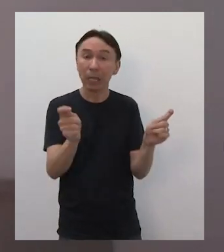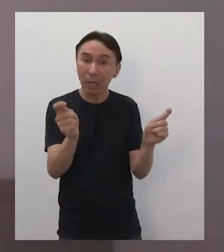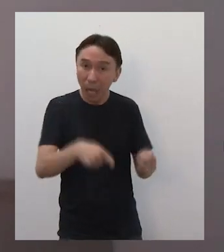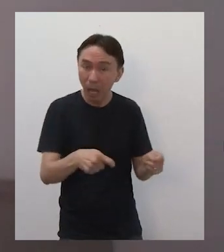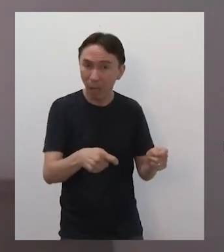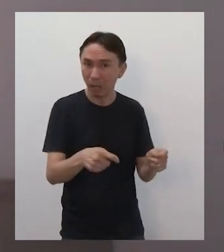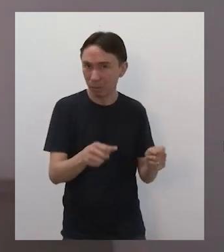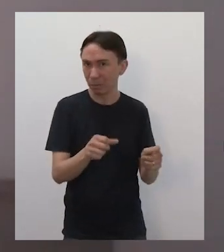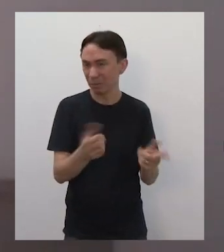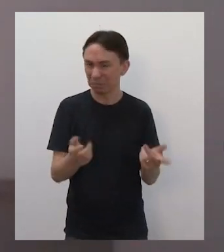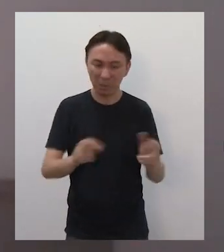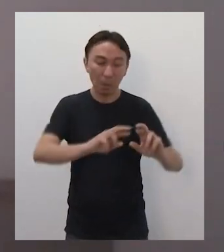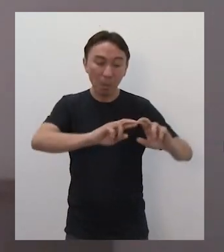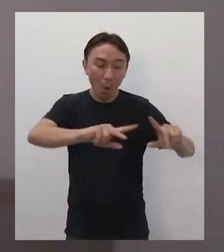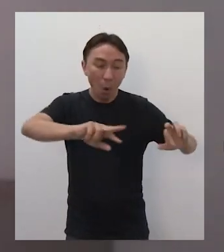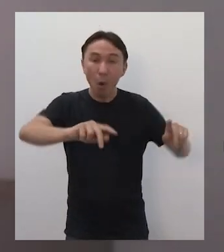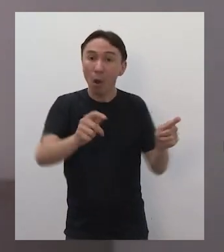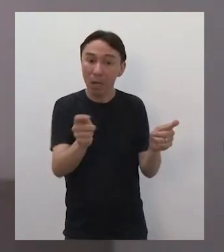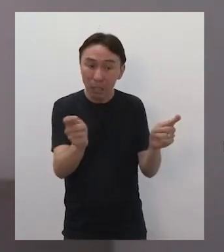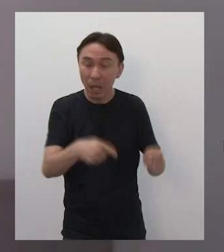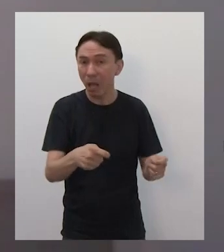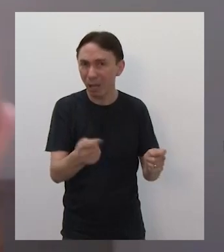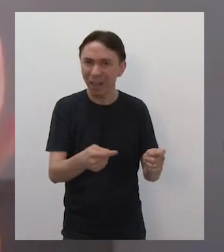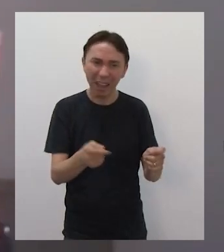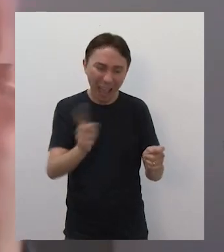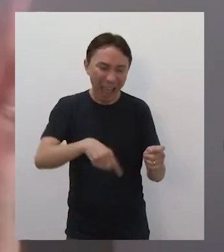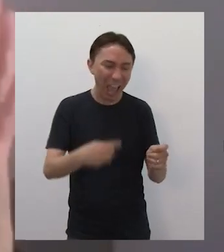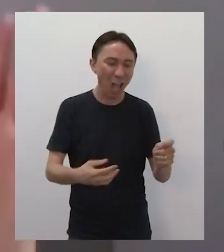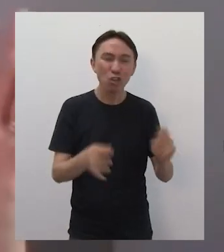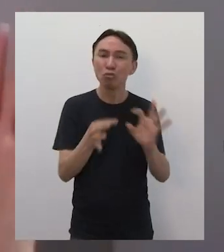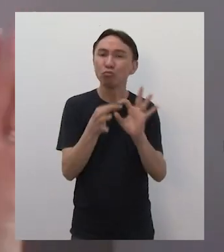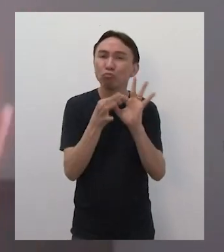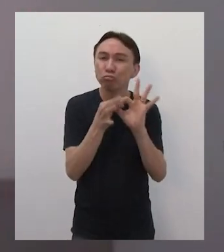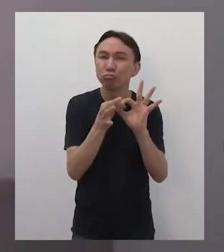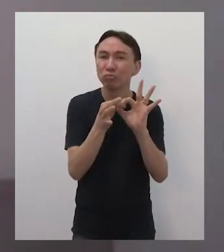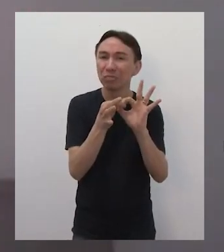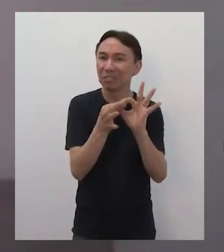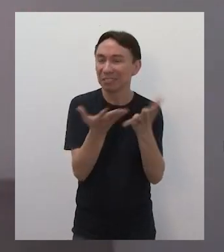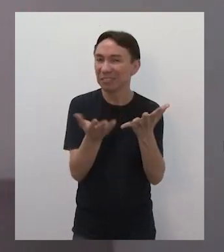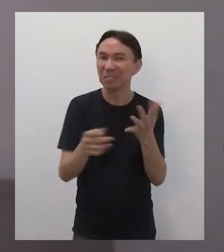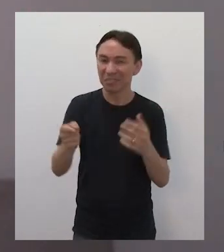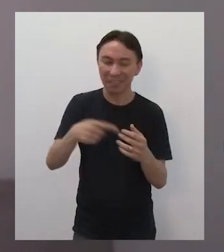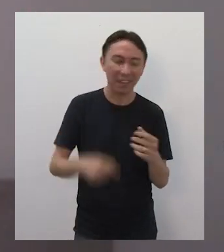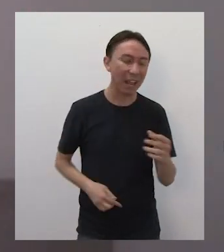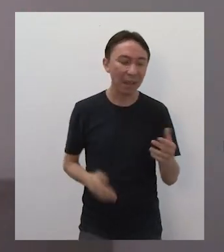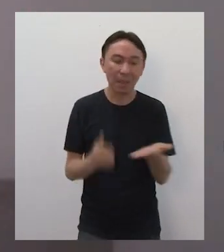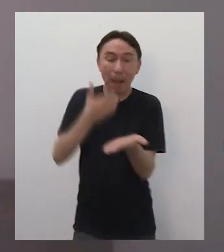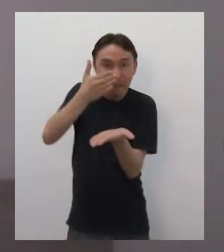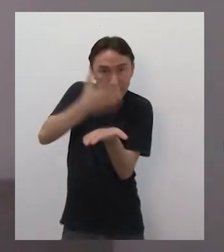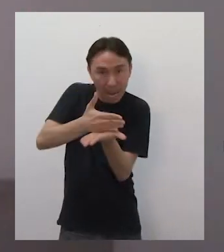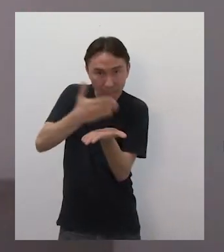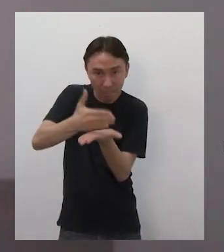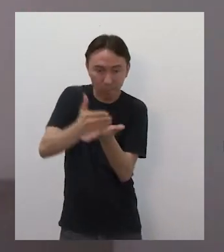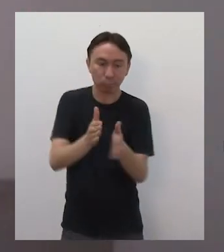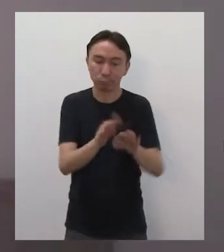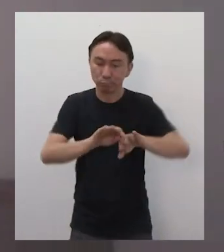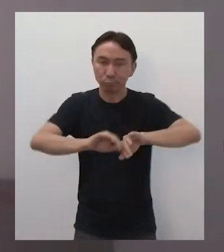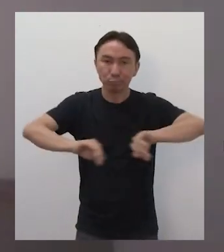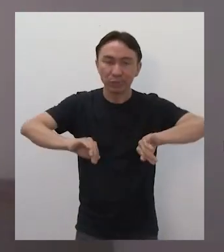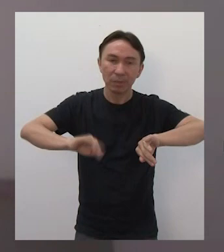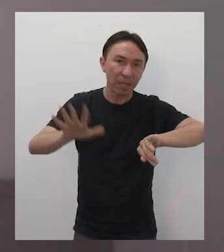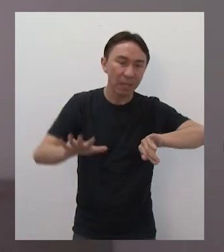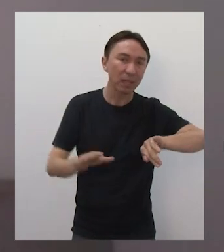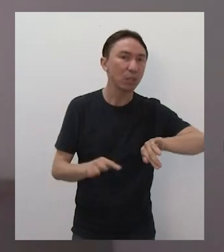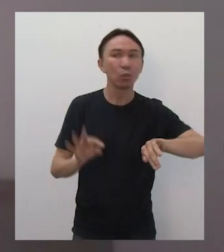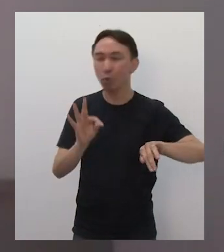as competências, porque elas estão entrelaçadas, a gente costuma falar separadamente de cada uma delas, mas elas vão